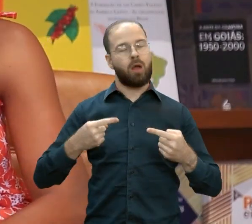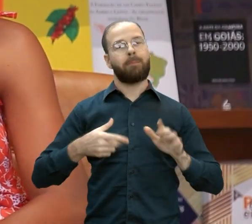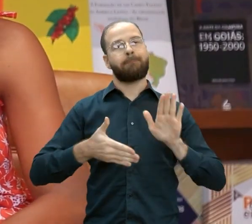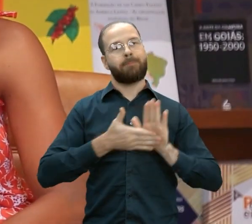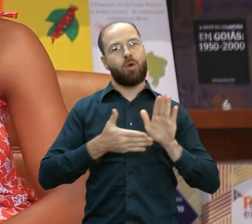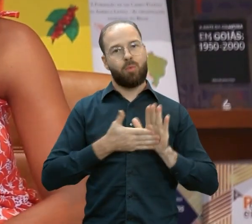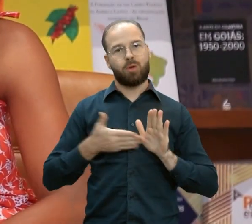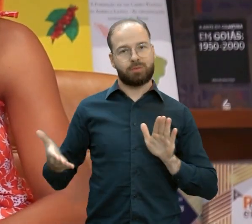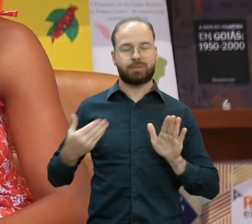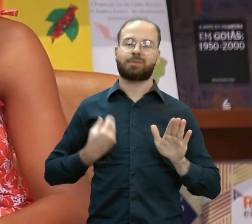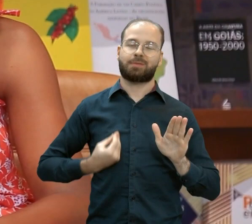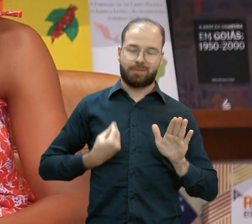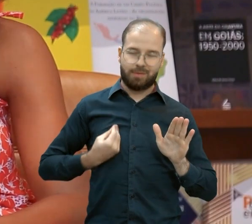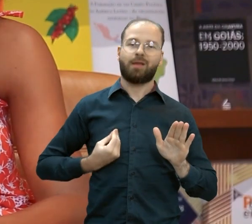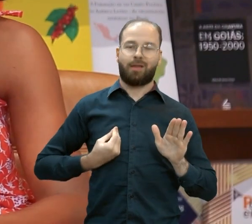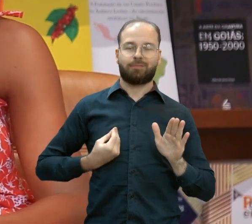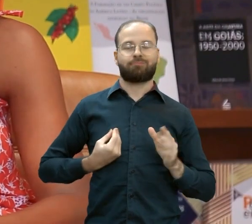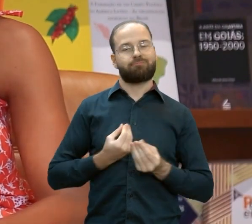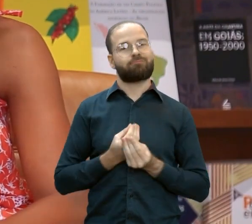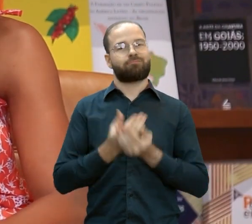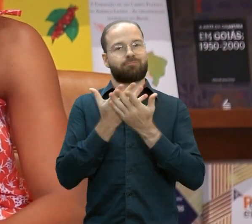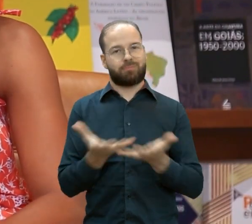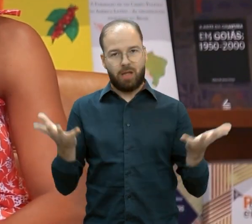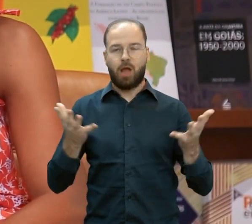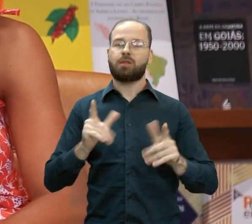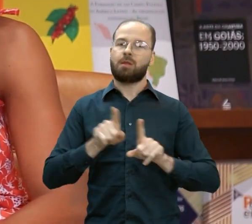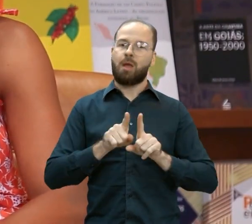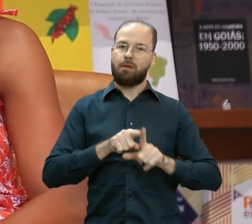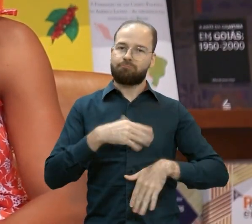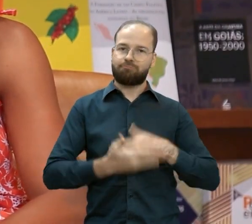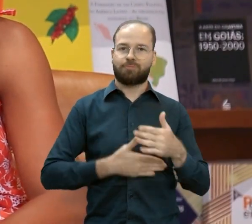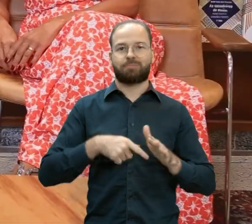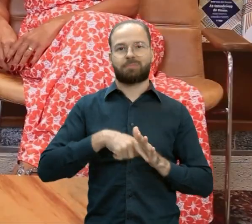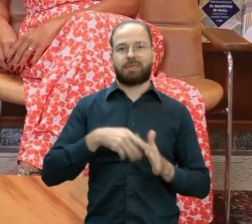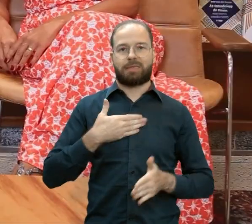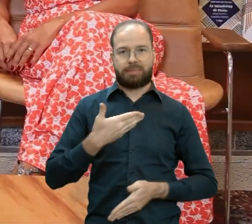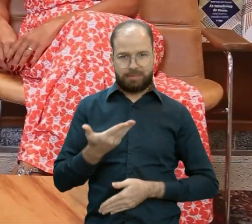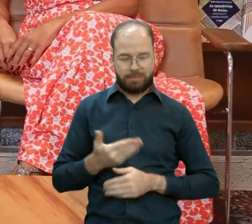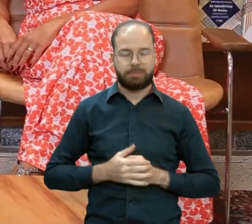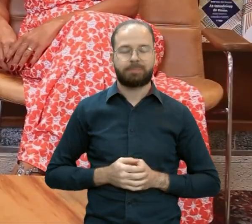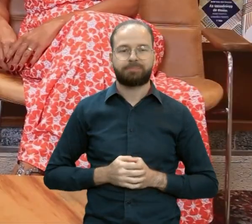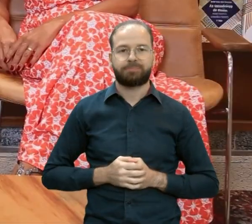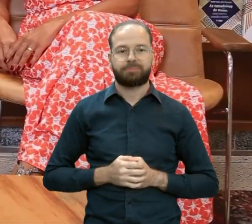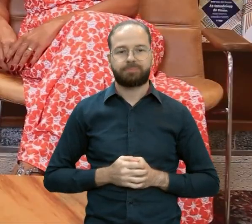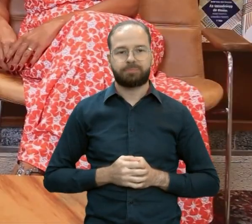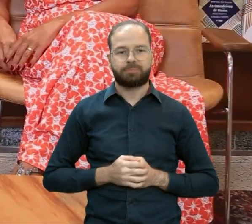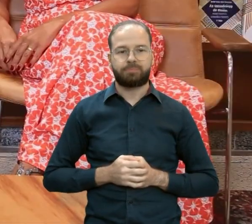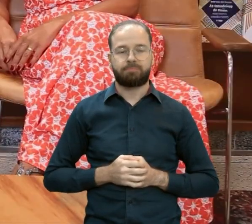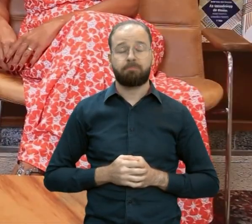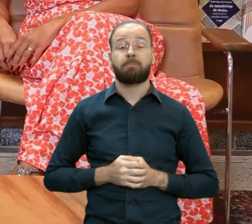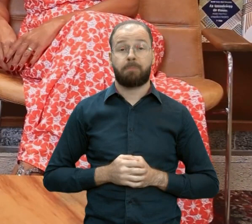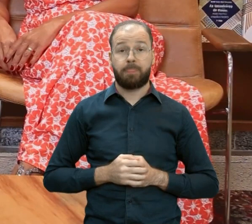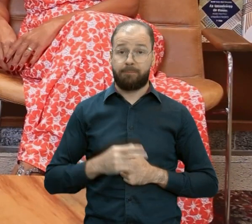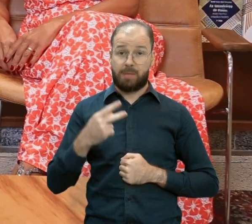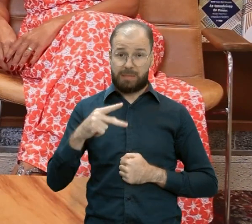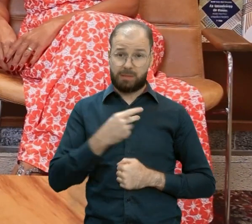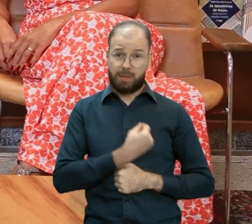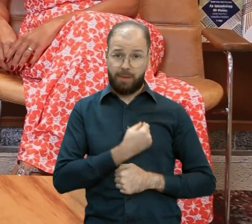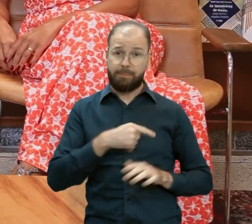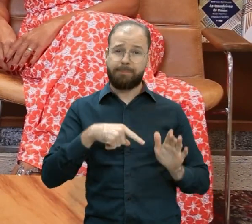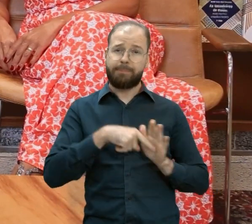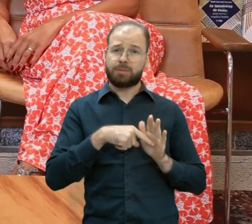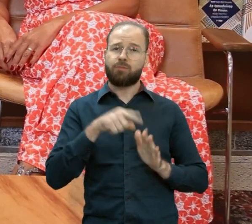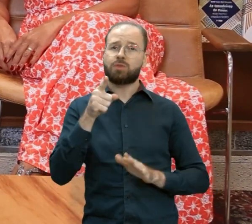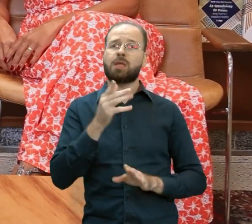proposta que estava sendo oferecida e construída durante toda a pesquisa. O que você descobriu aí durante a sua pesquisa? Qual